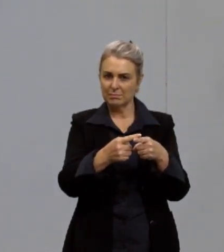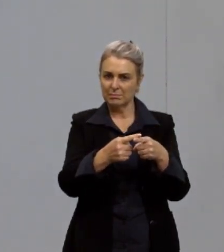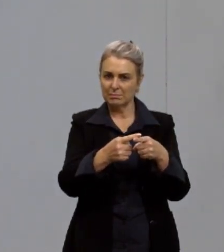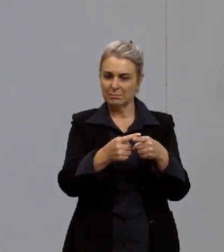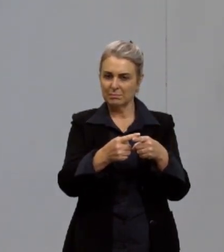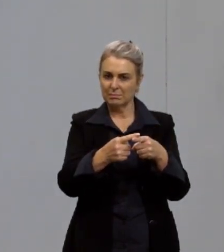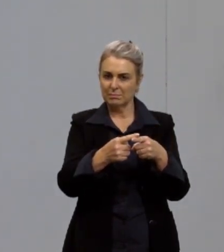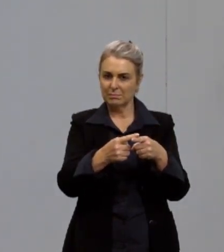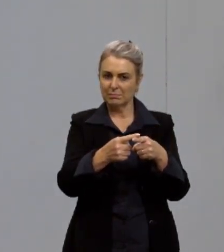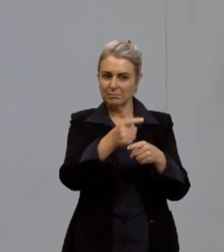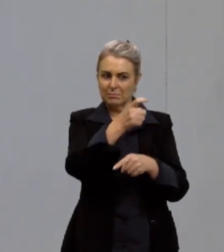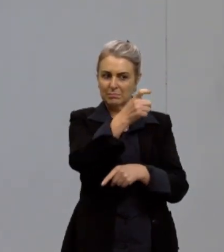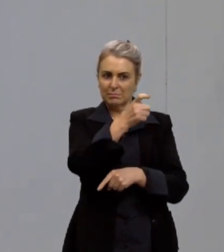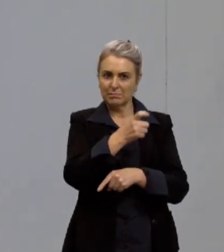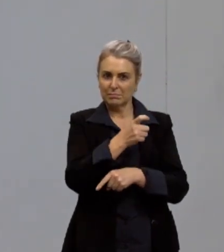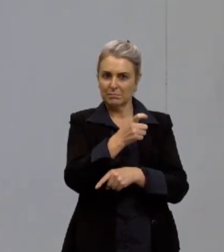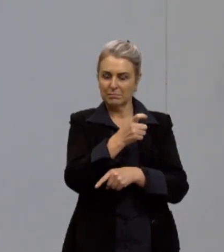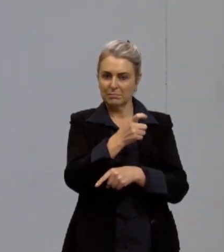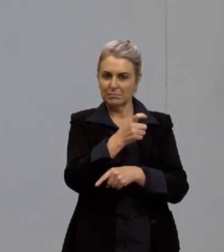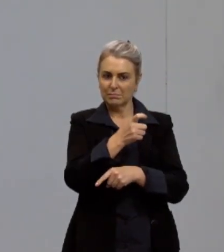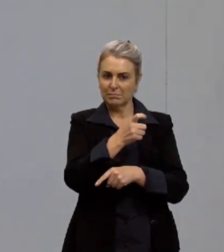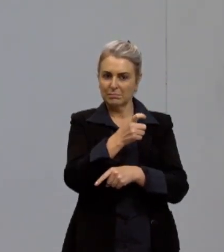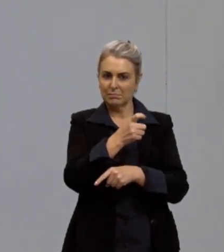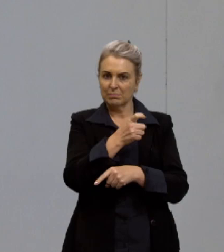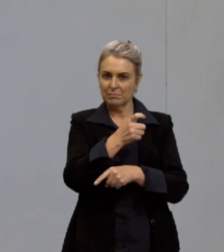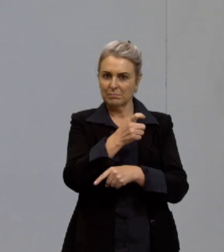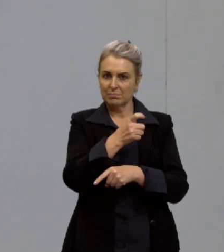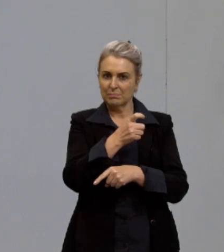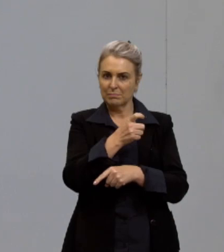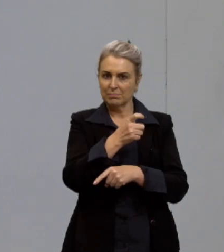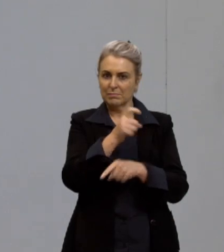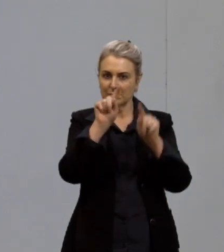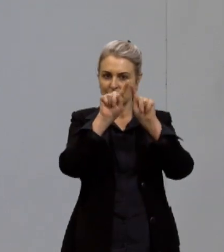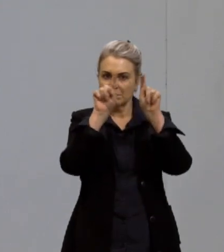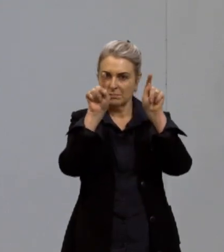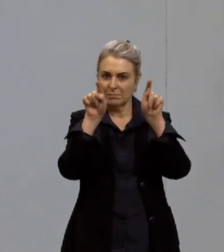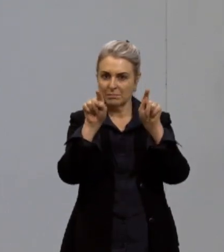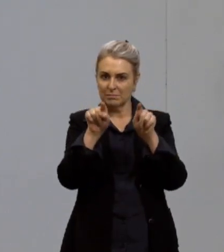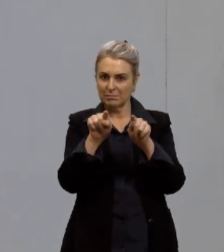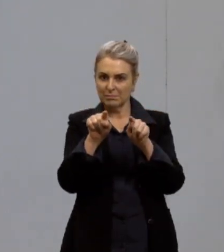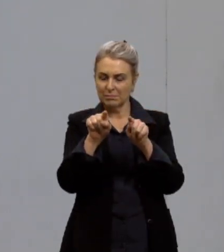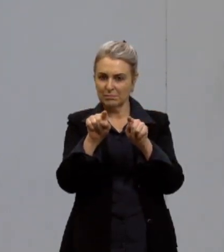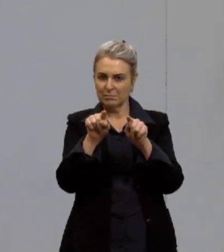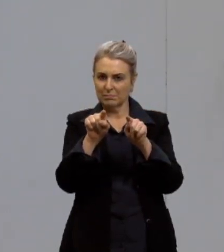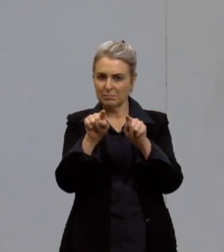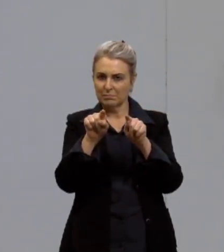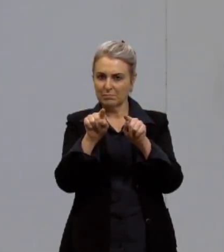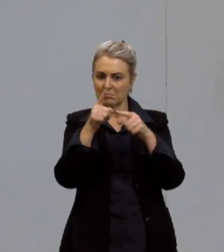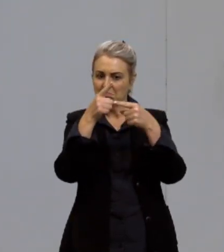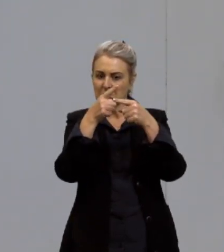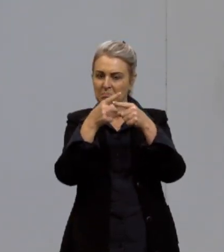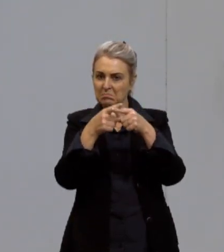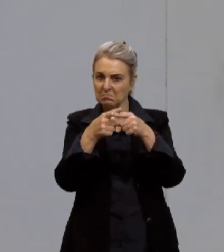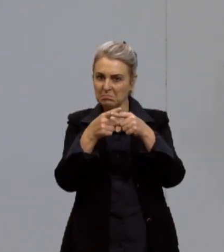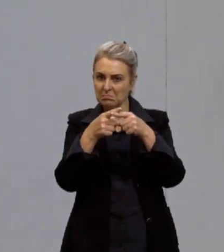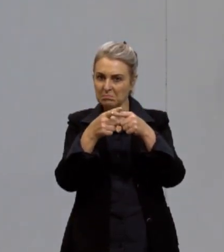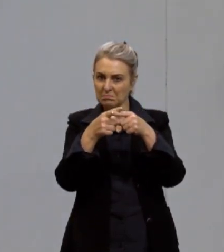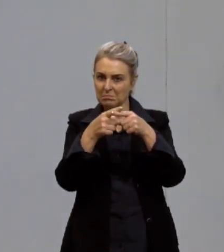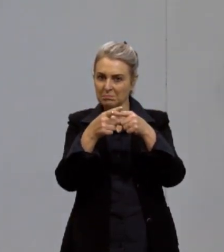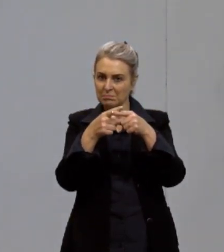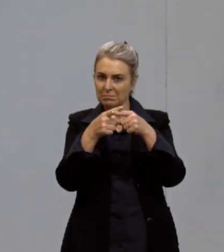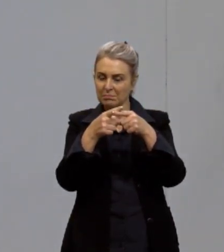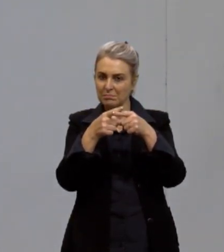esta letra x e este valor que está no parênteses, tem um sinal de multiplicação. Então, nós